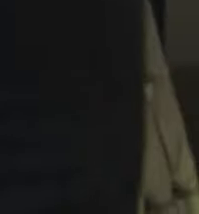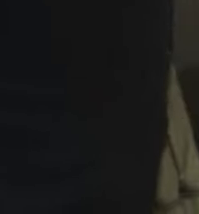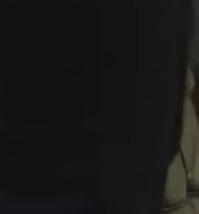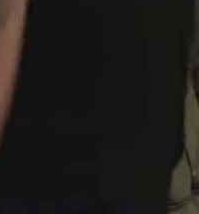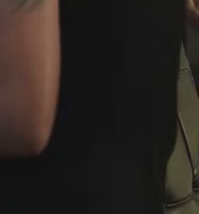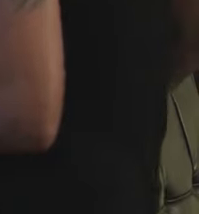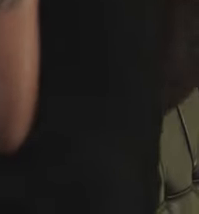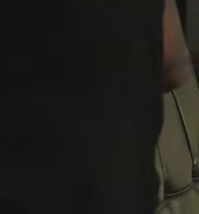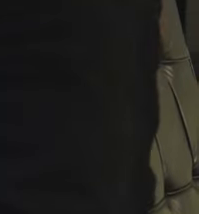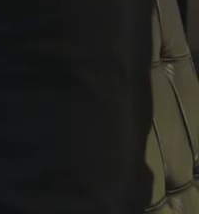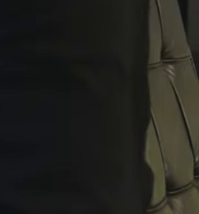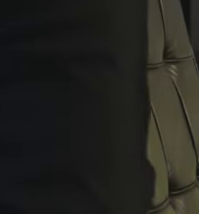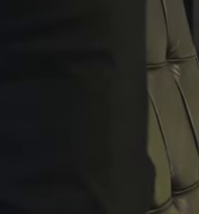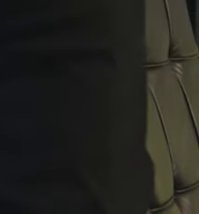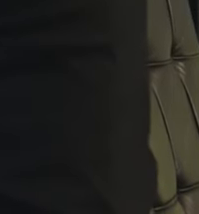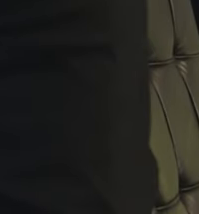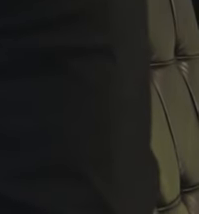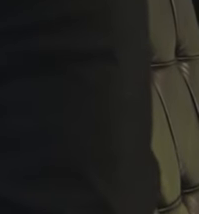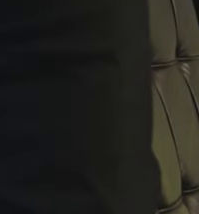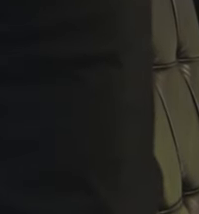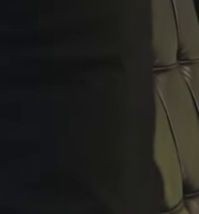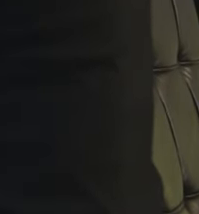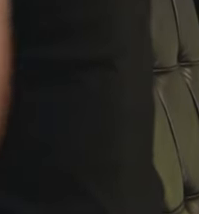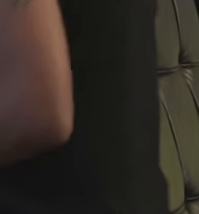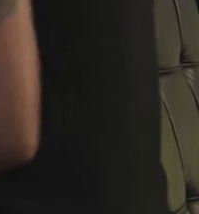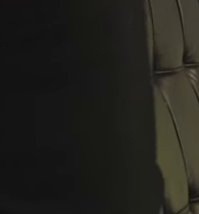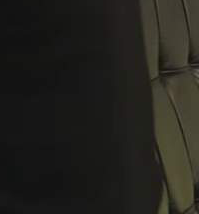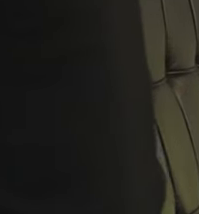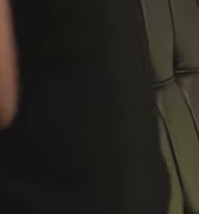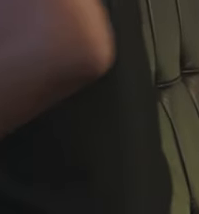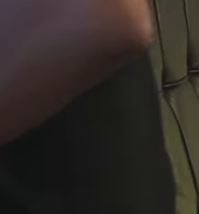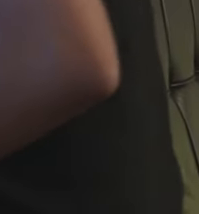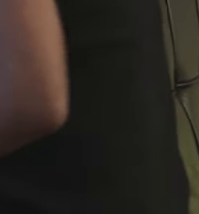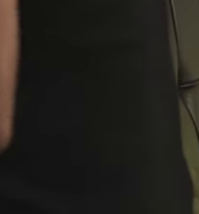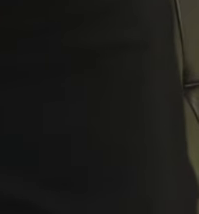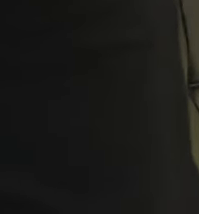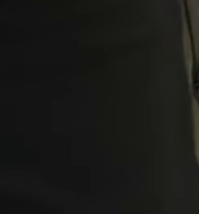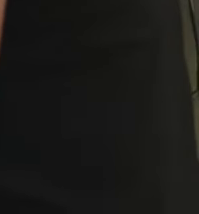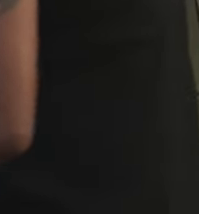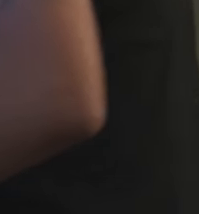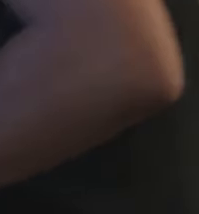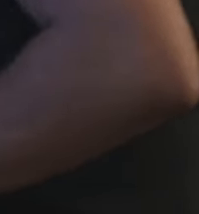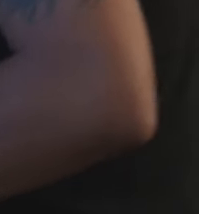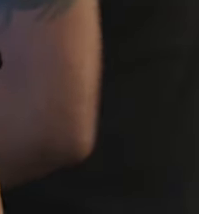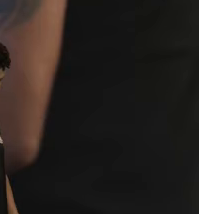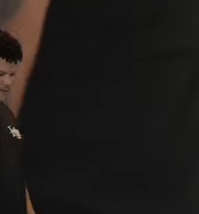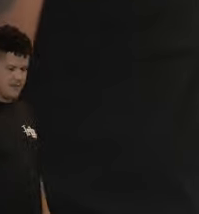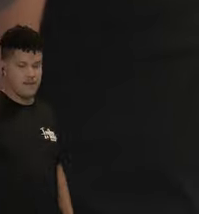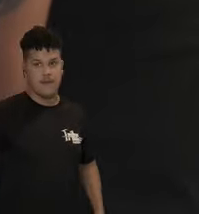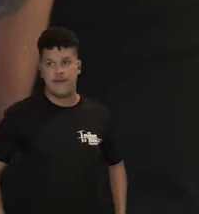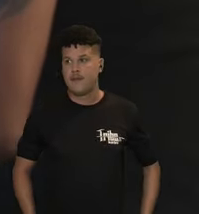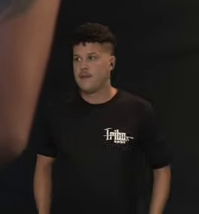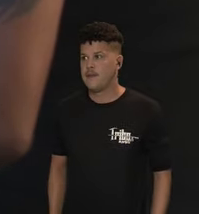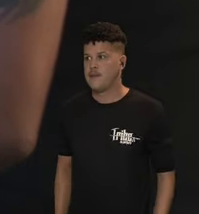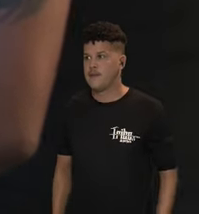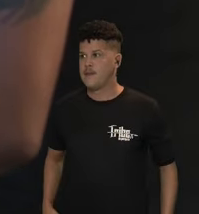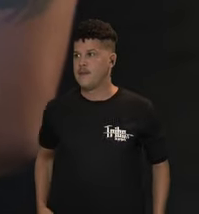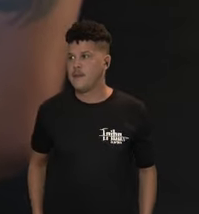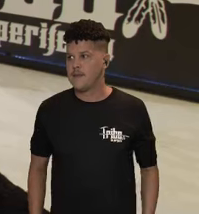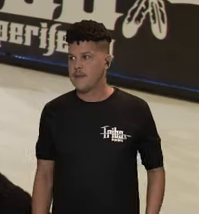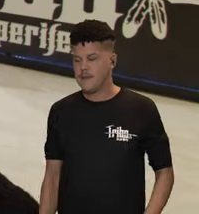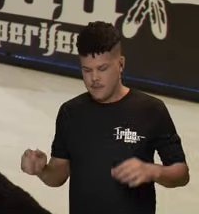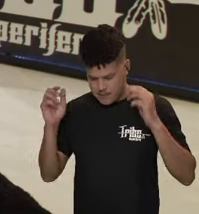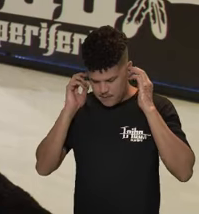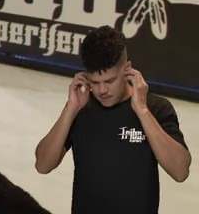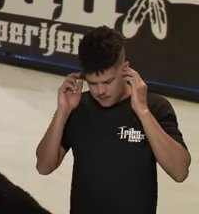vamos ver quem conhece isso aqui. Agora essa aqui, mano. Eu vou sentar aqui, mano. Essa vou esperar o show. Vocês vão ficar meio voando, hein? Vou tentar, hein? Se ficar